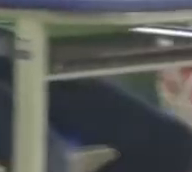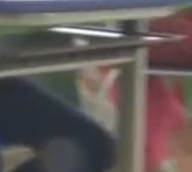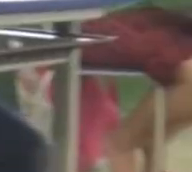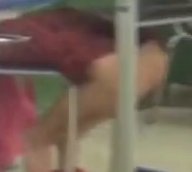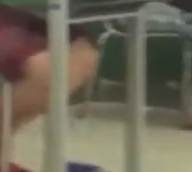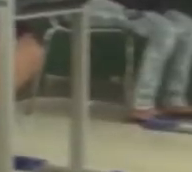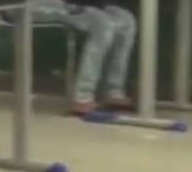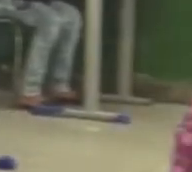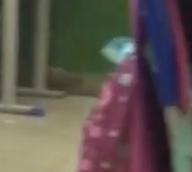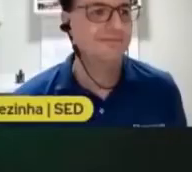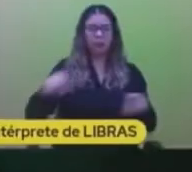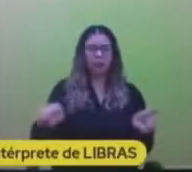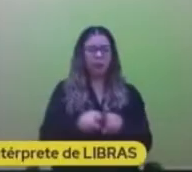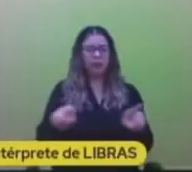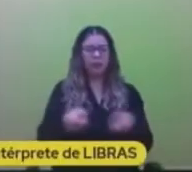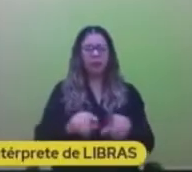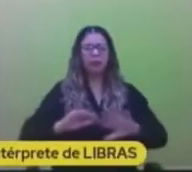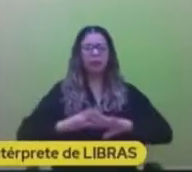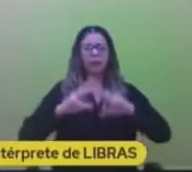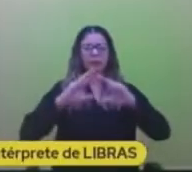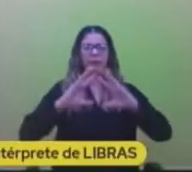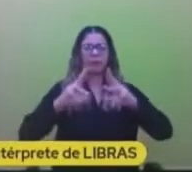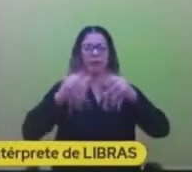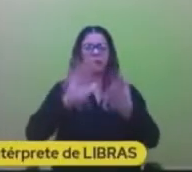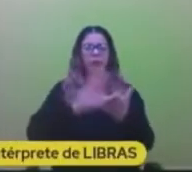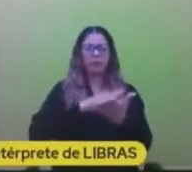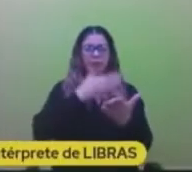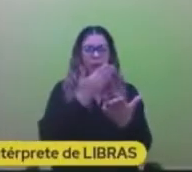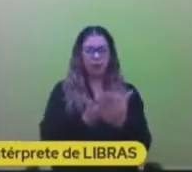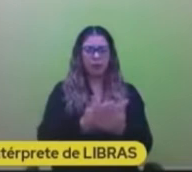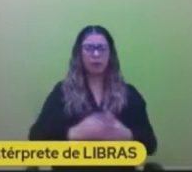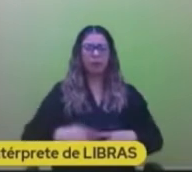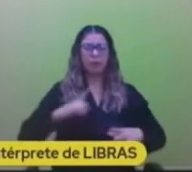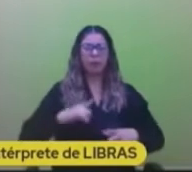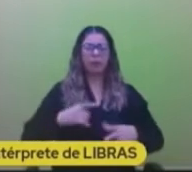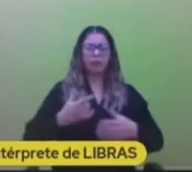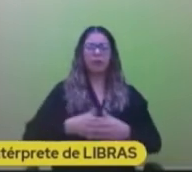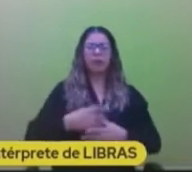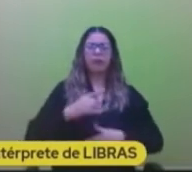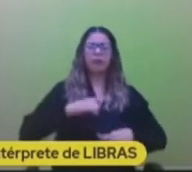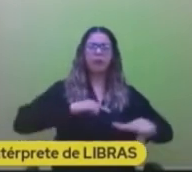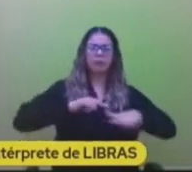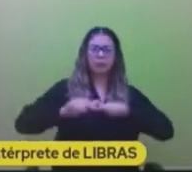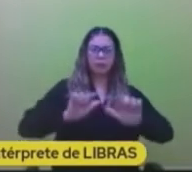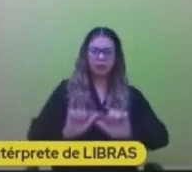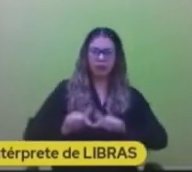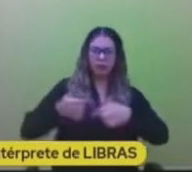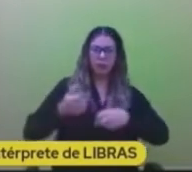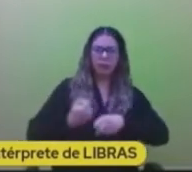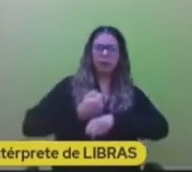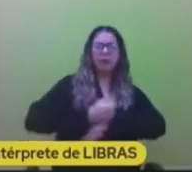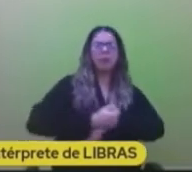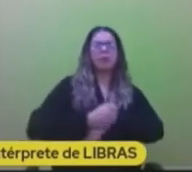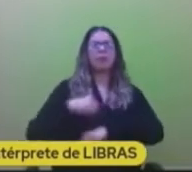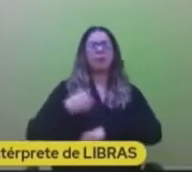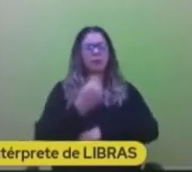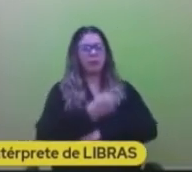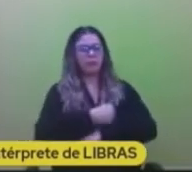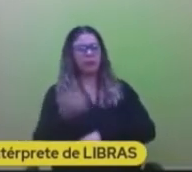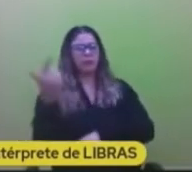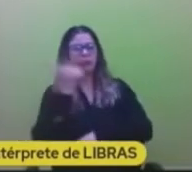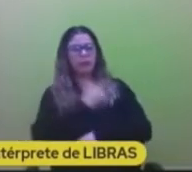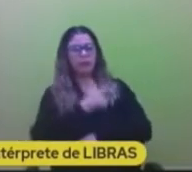não perderem a oportunidade Vamos fazer uma rede uma tarefa algum esforço para que a gente possa